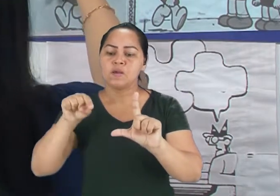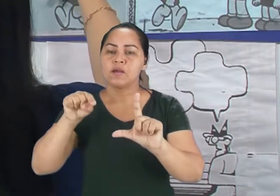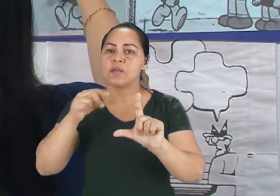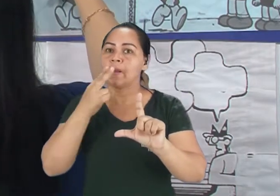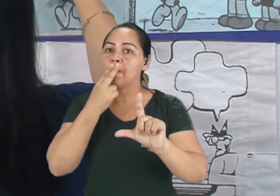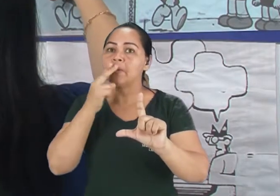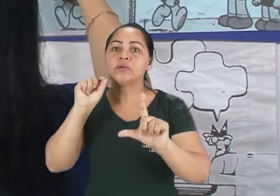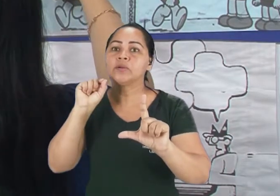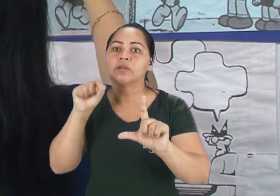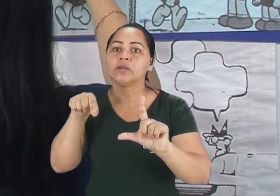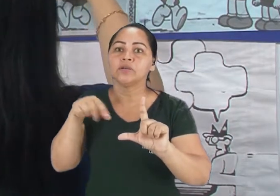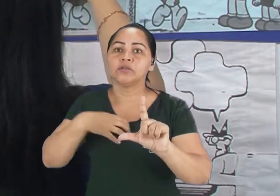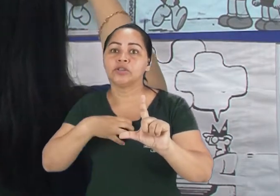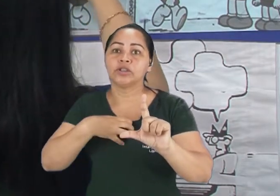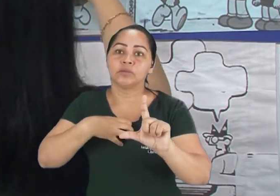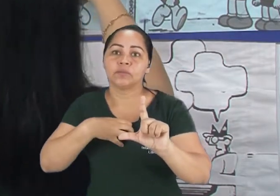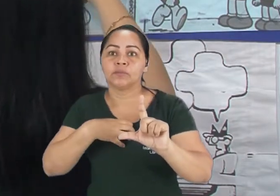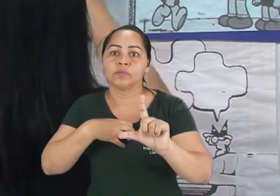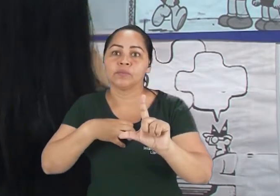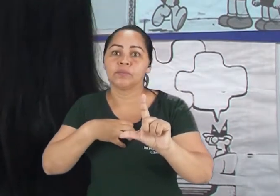Vamos lá.